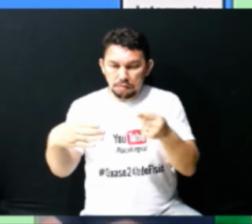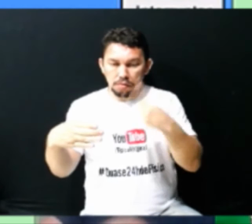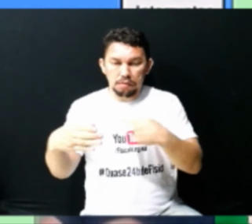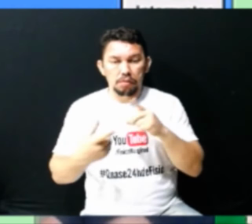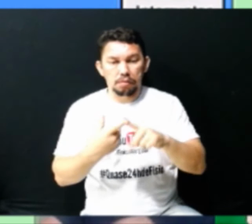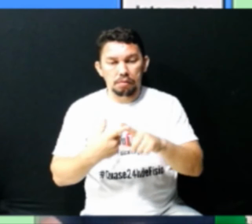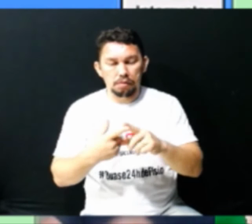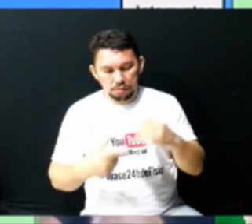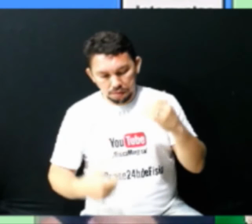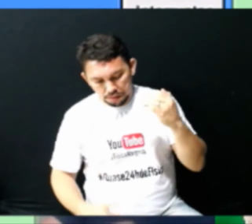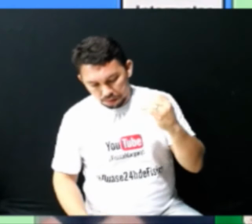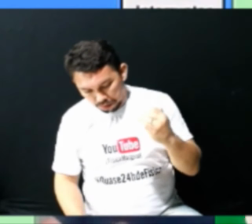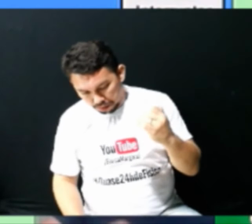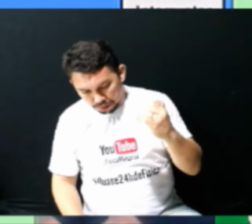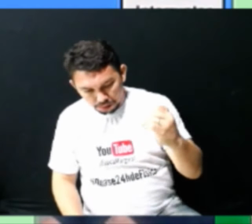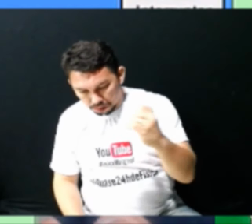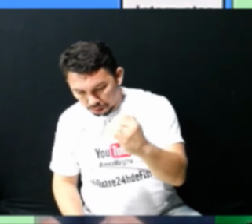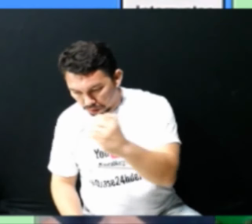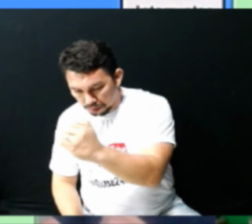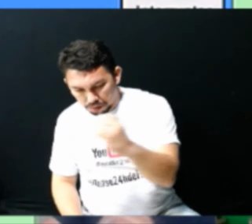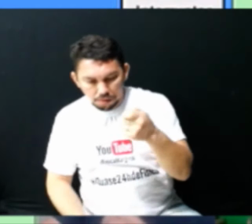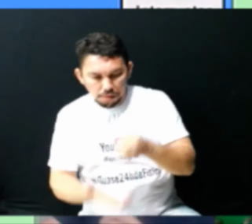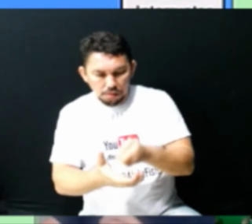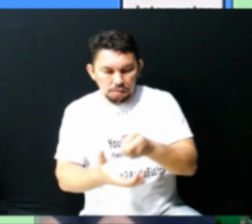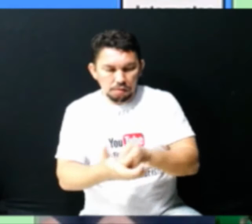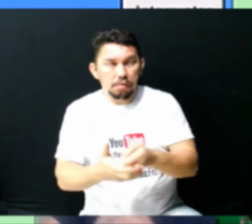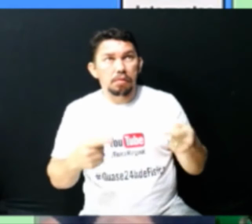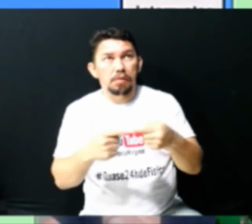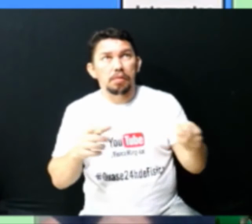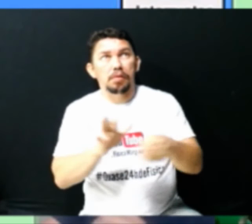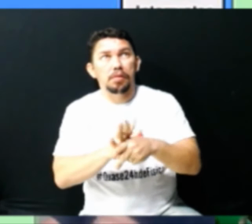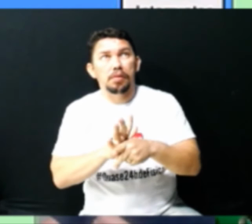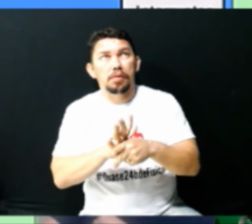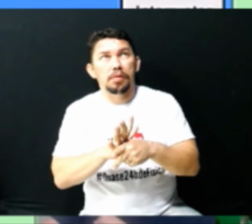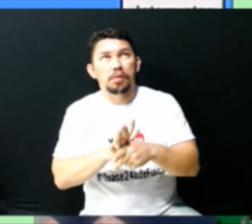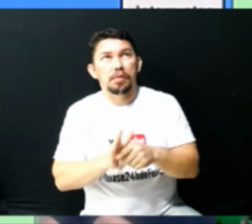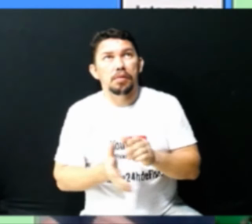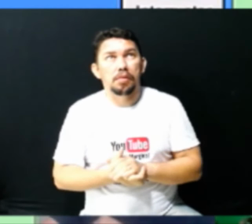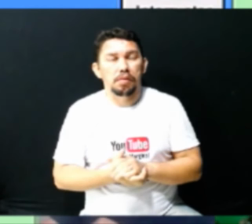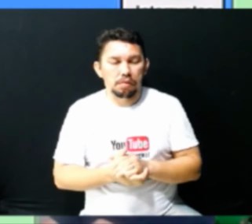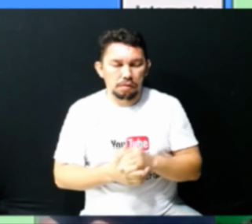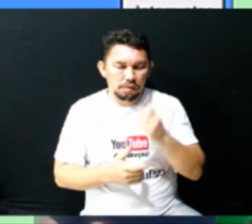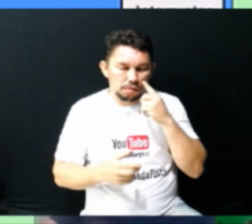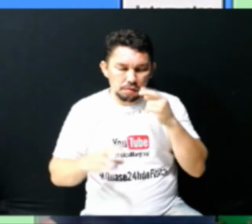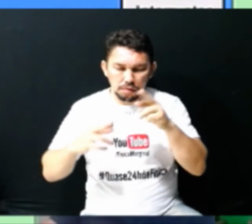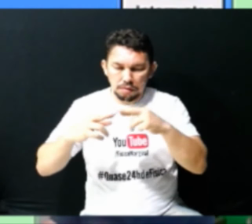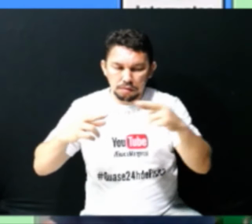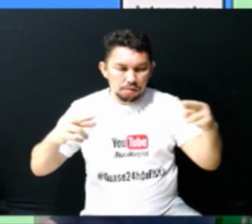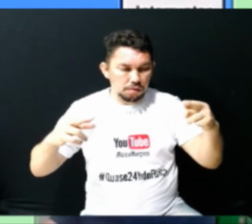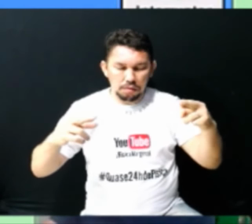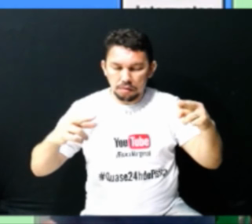amperímetro deve obrigatoriamente ser ligado sempre em série com o circuito. Ou seja, você